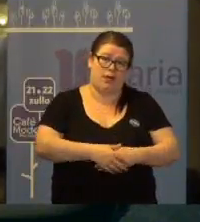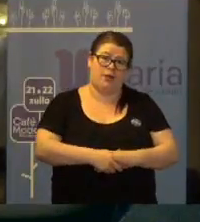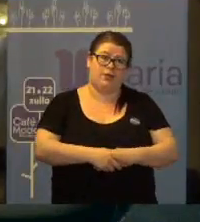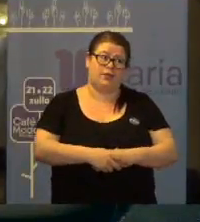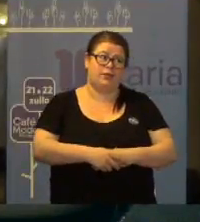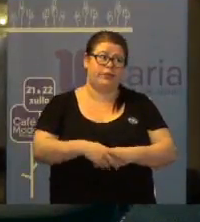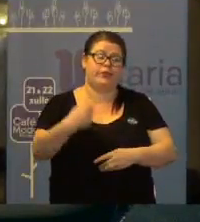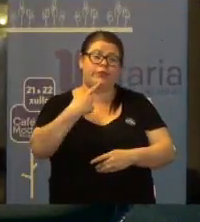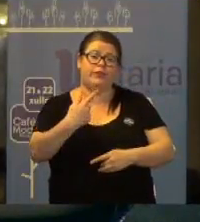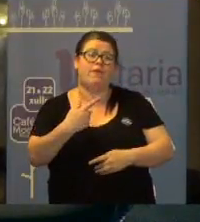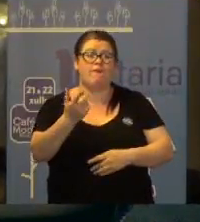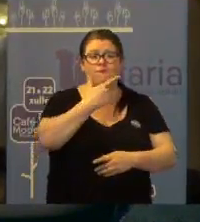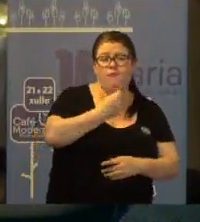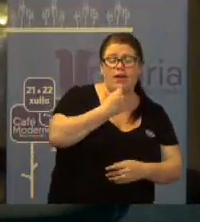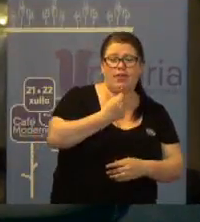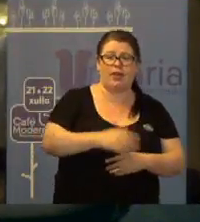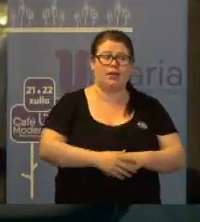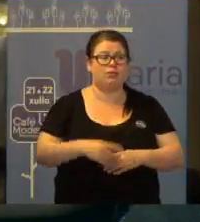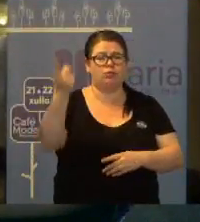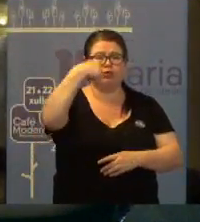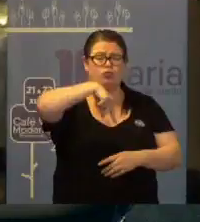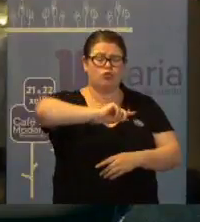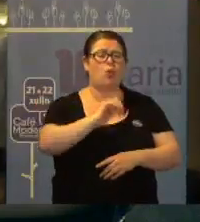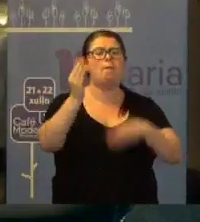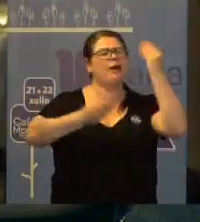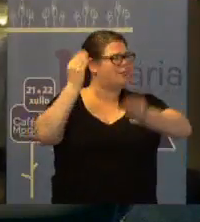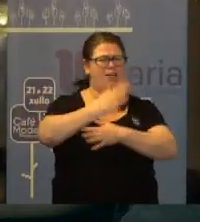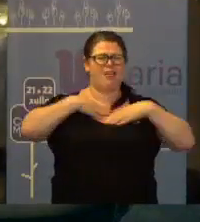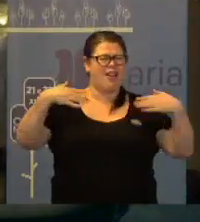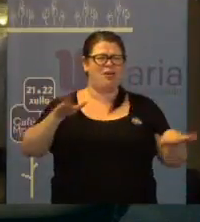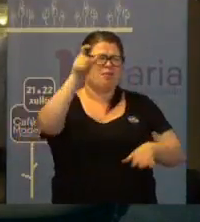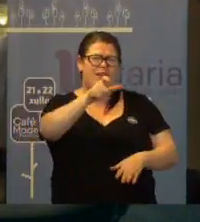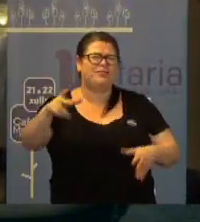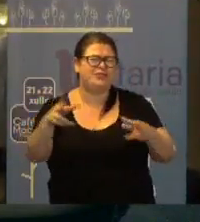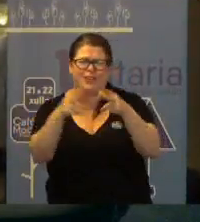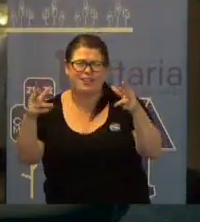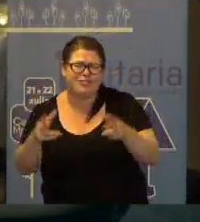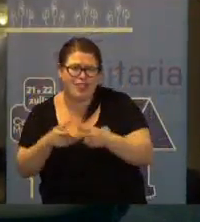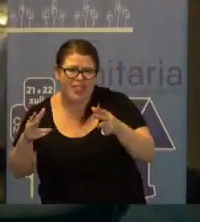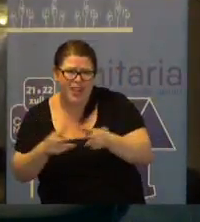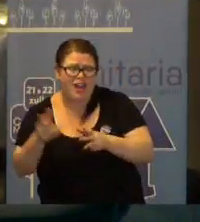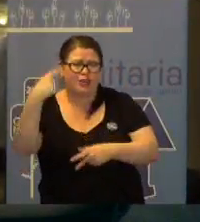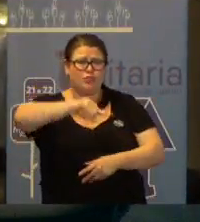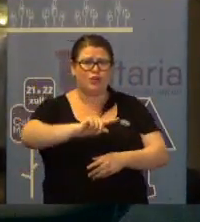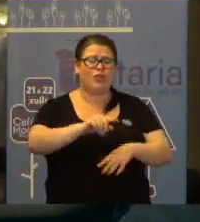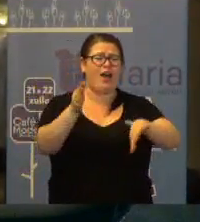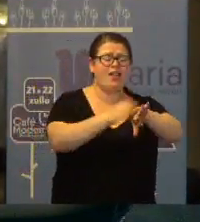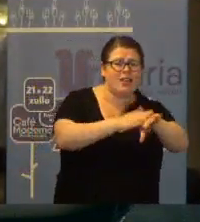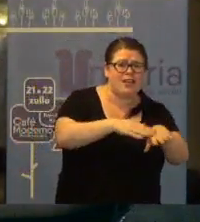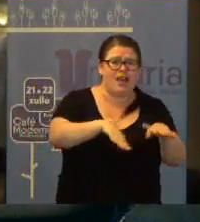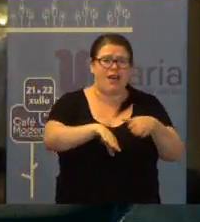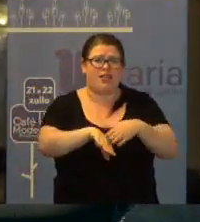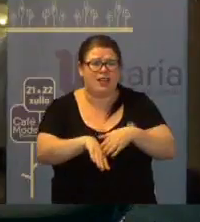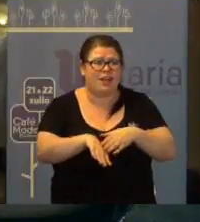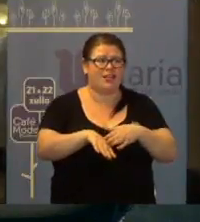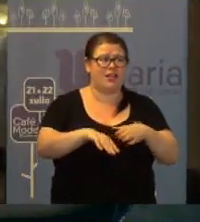dicir moi sencillamente, é dicir, nós podemos pensar o que queiramos, pero para xente do común, se nós nos situamos no eixo esquerda-dereita, para